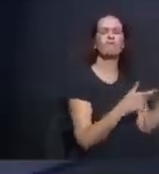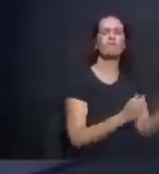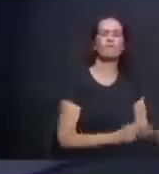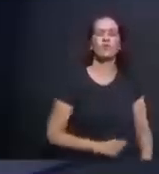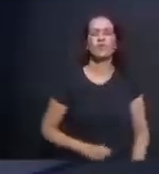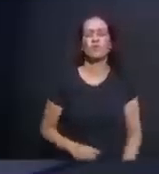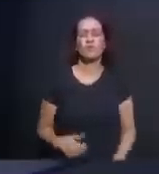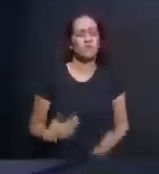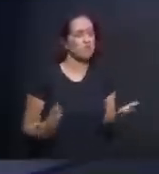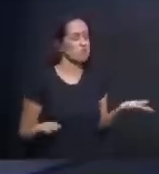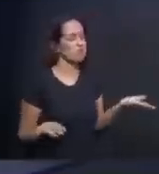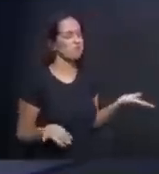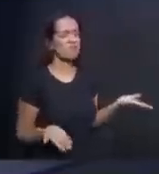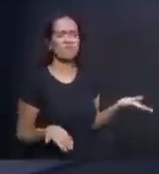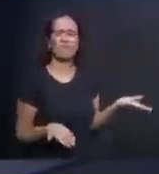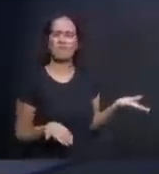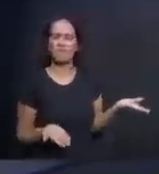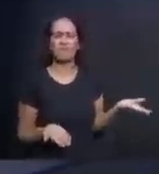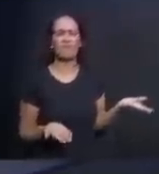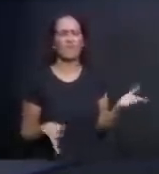pra onde voltar.